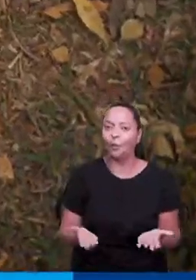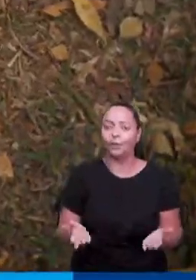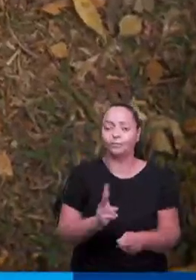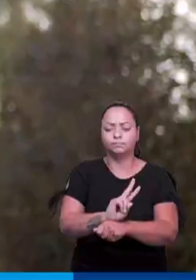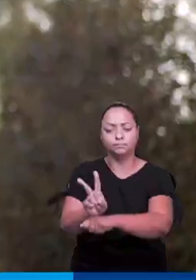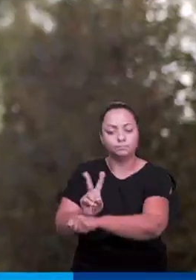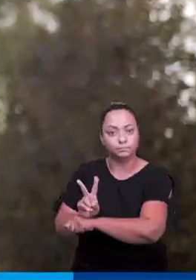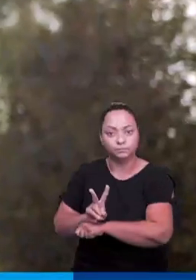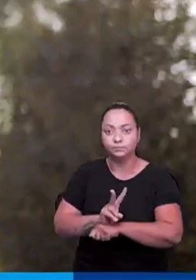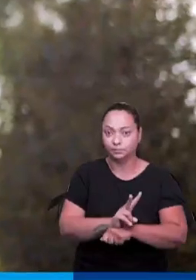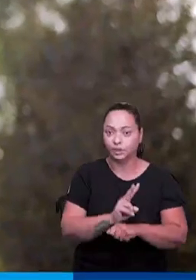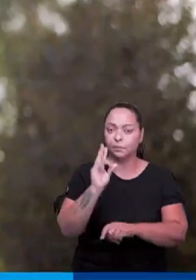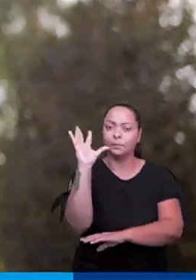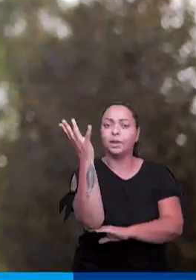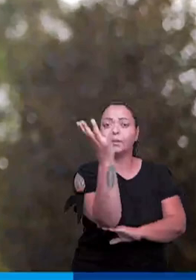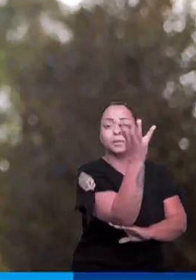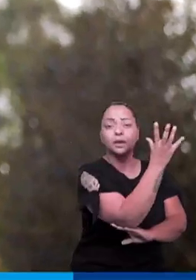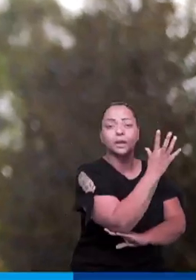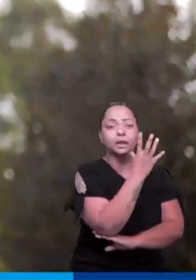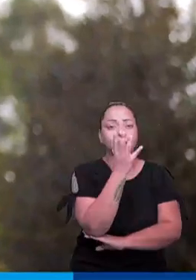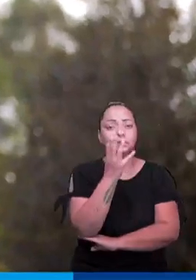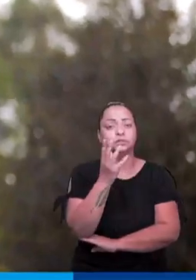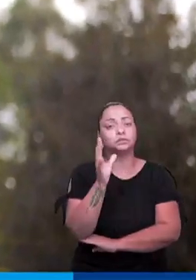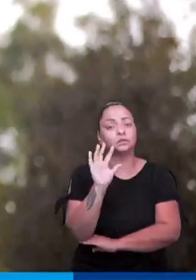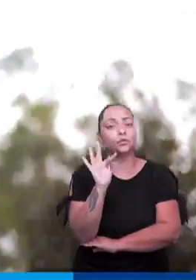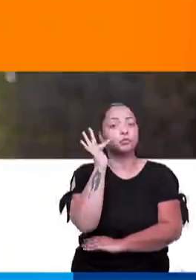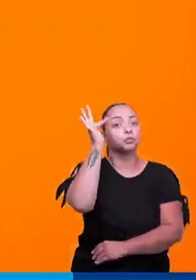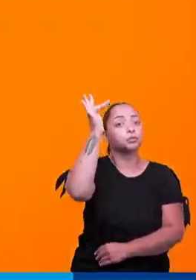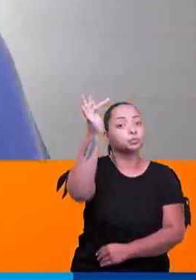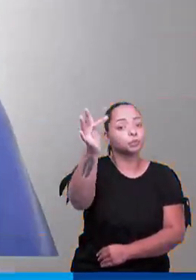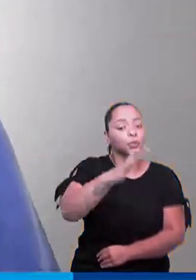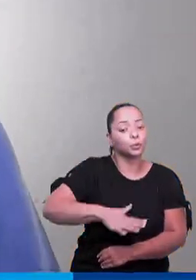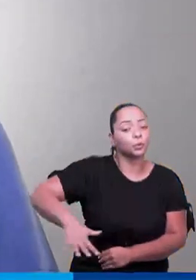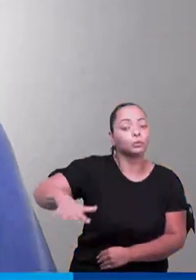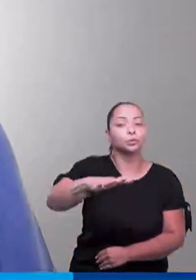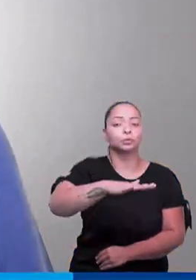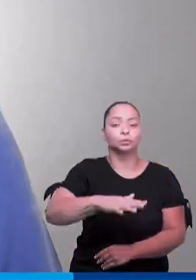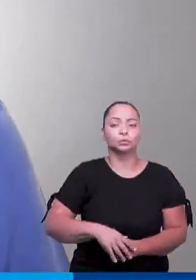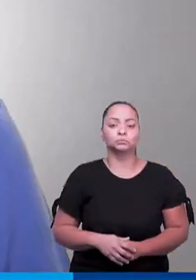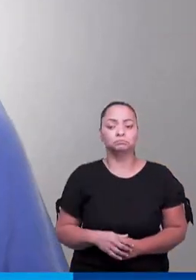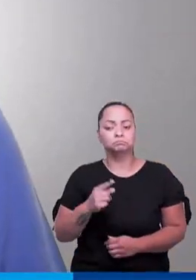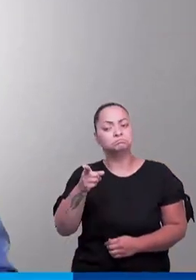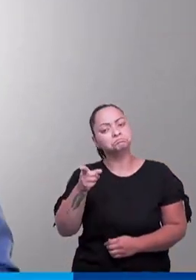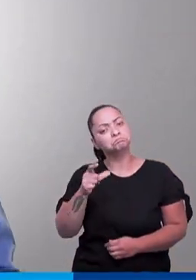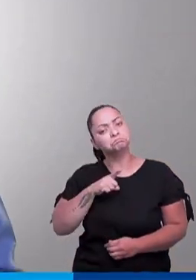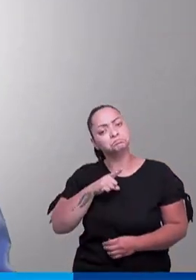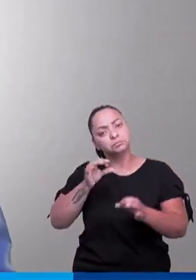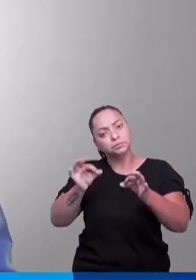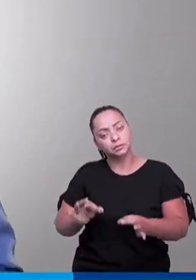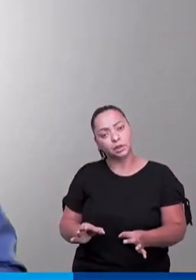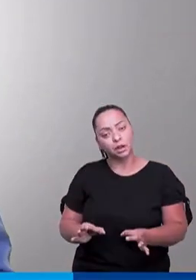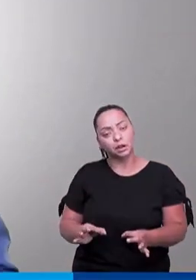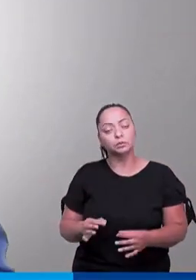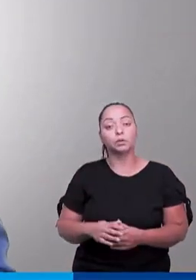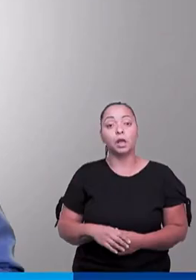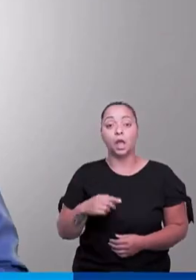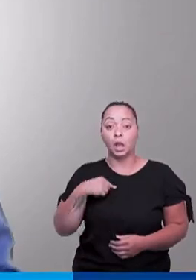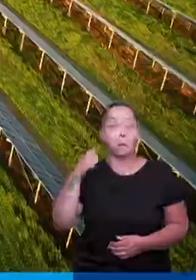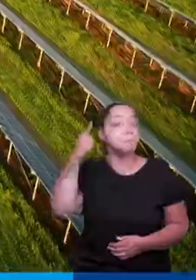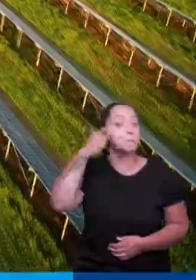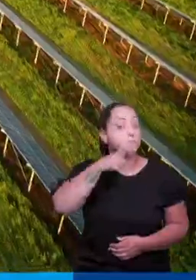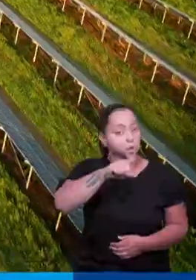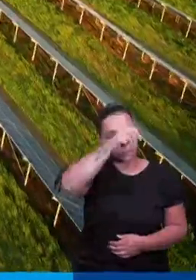Precisamos agir agora. Proteger o meio ambiente é garantir um futuro para todos. Você está absolutamente certo. Quando for prefeito, vou